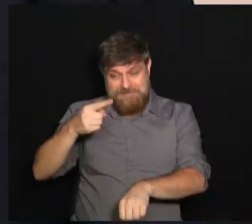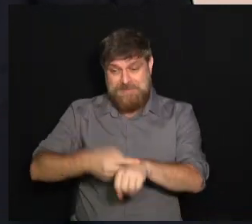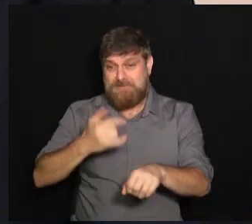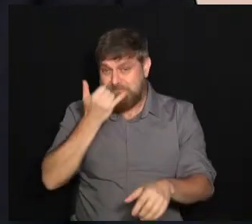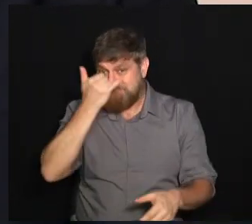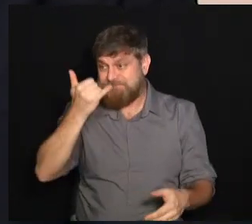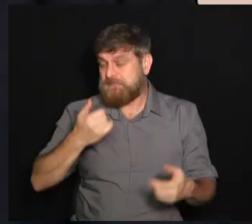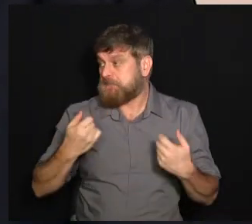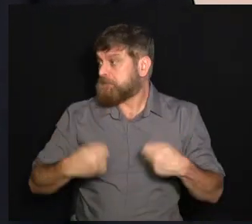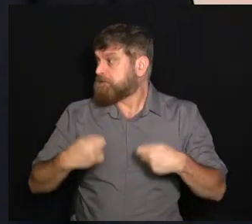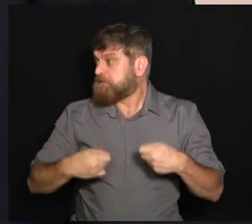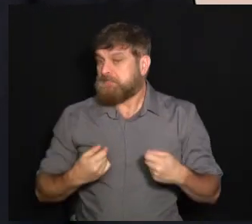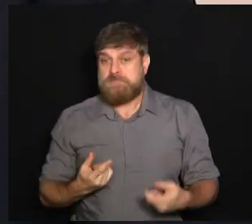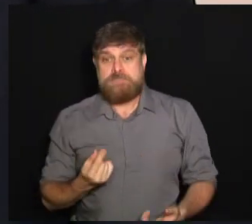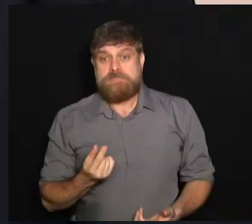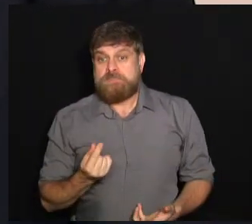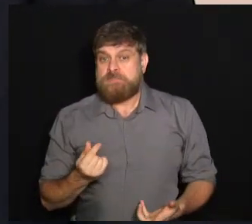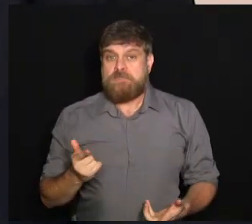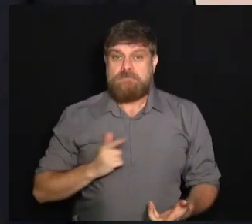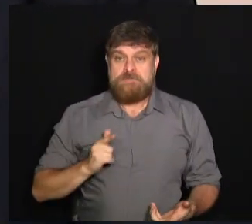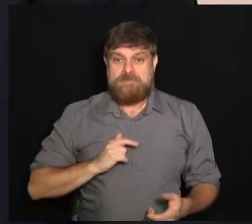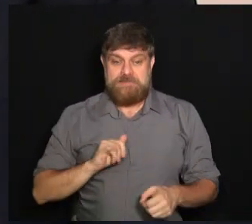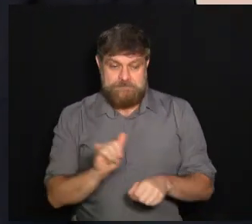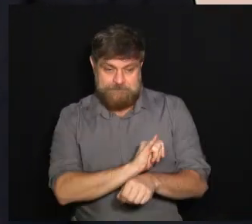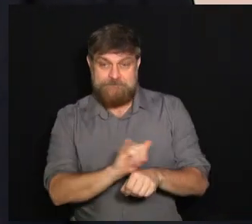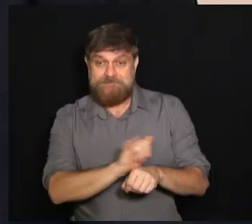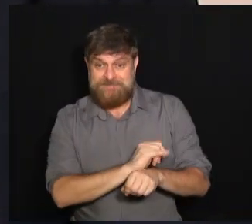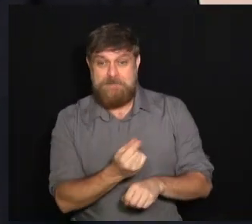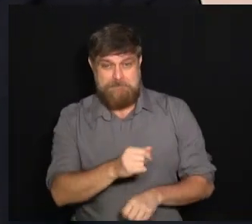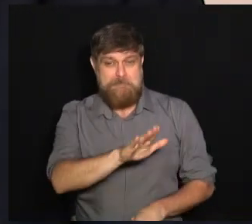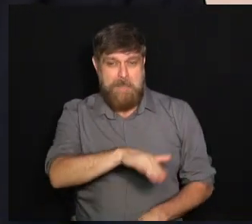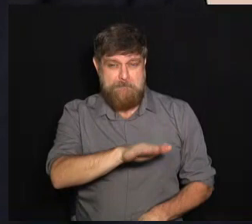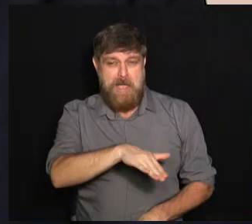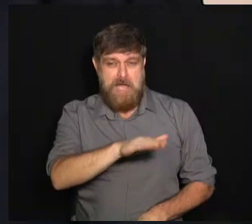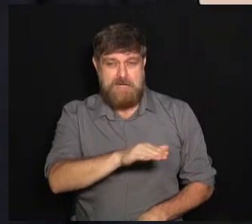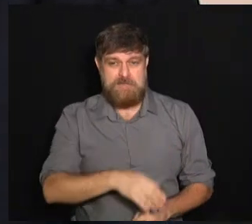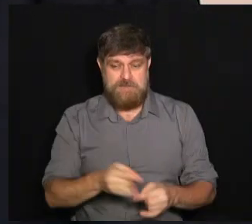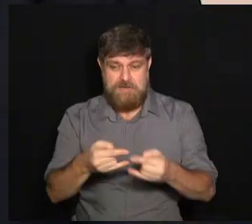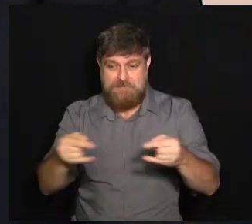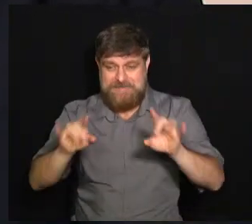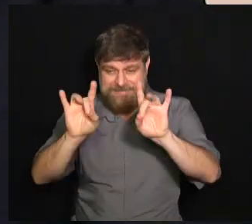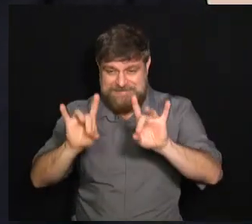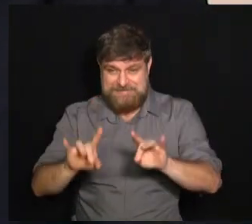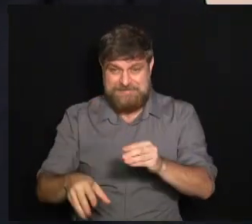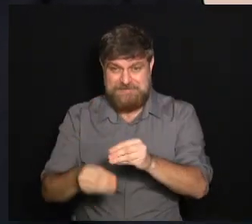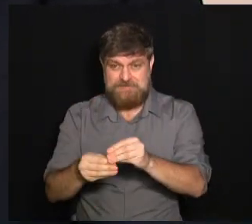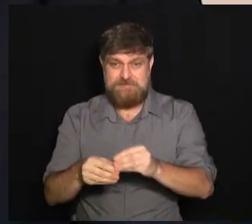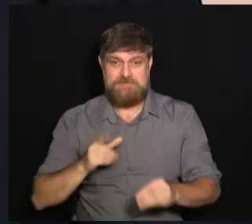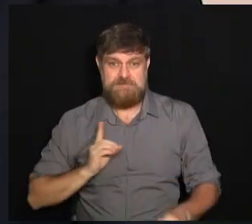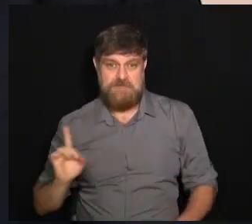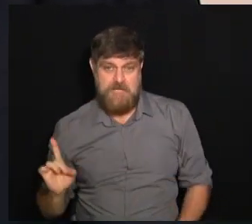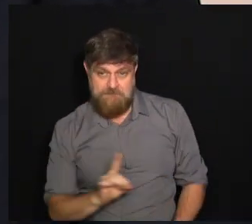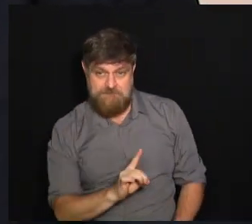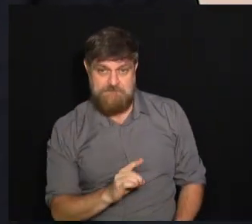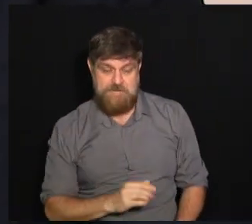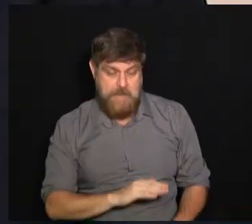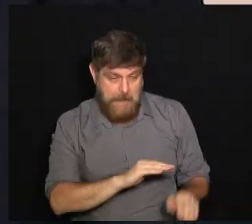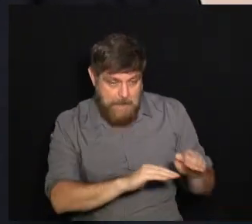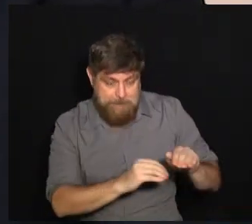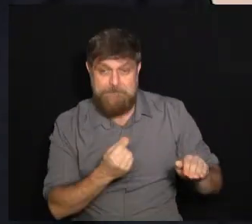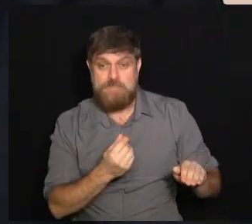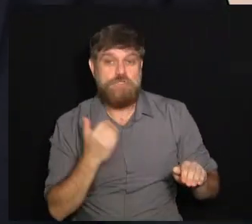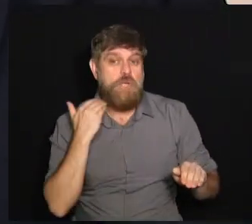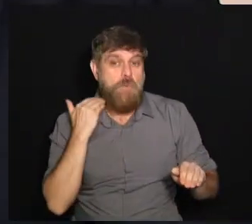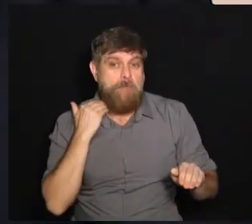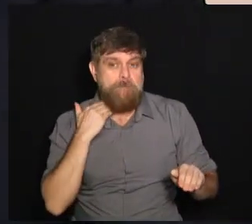ela necessite de um crédito, existem opções muito mais baratas do que o crédito rotativo, como, por exemplo, créditos com garantia, né,